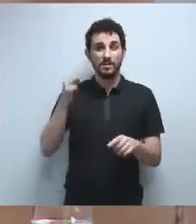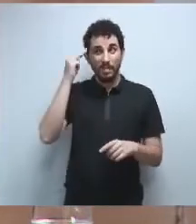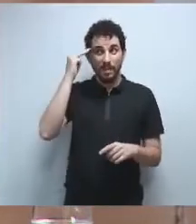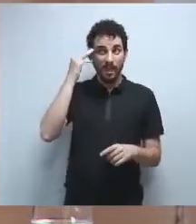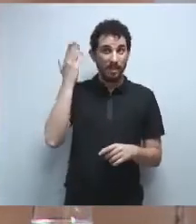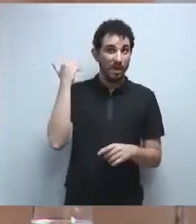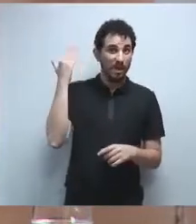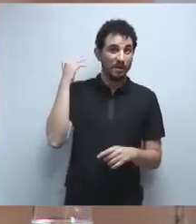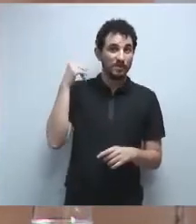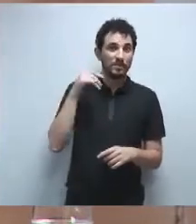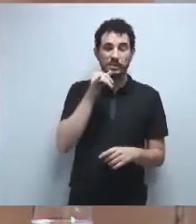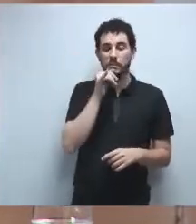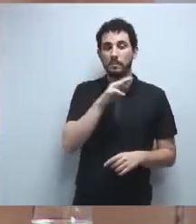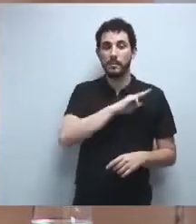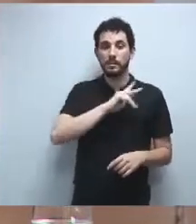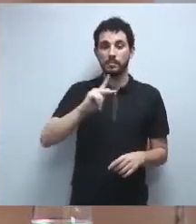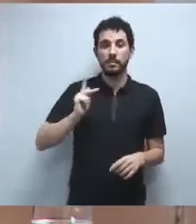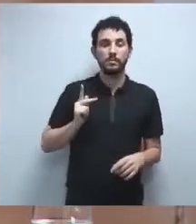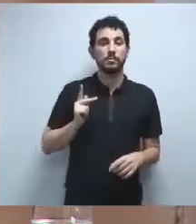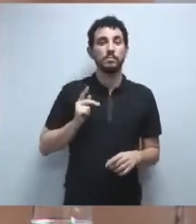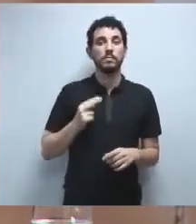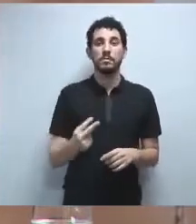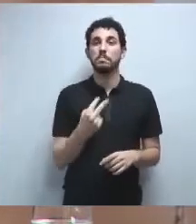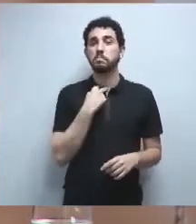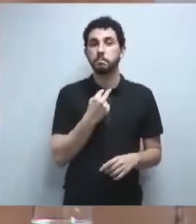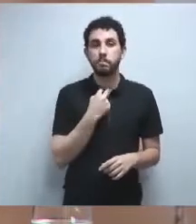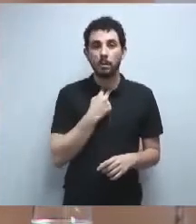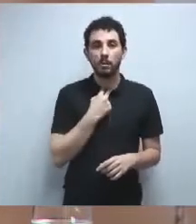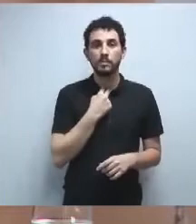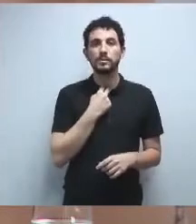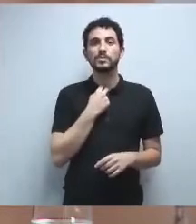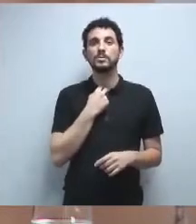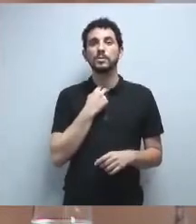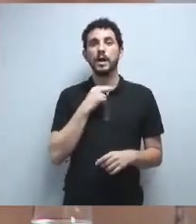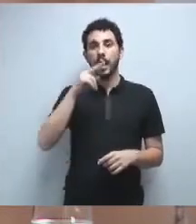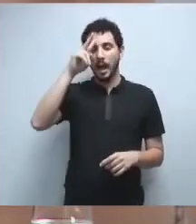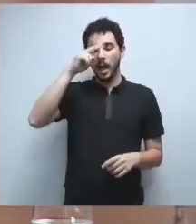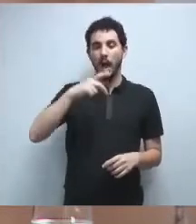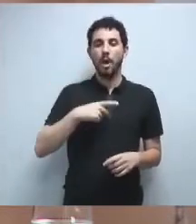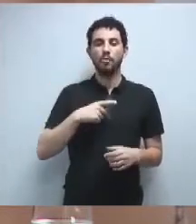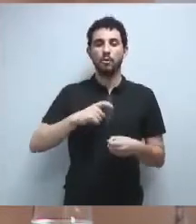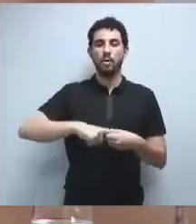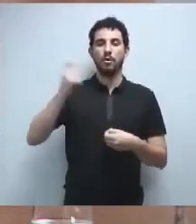época o ministério público não pode ser autônomo